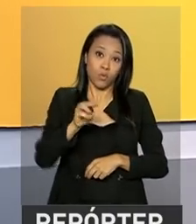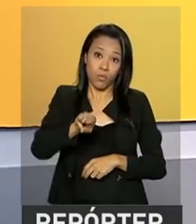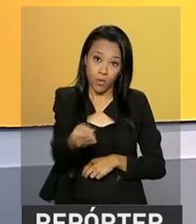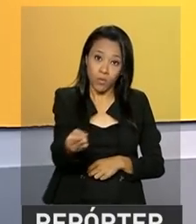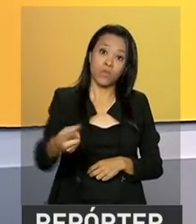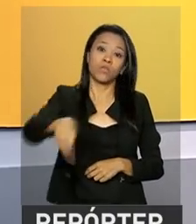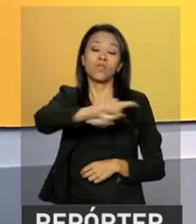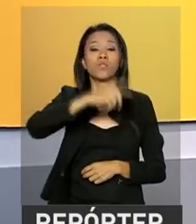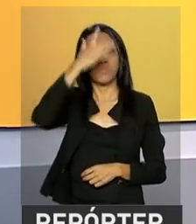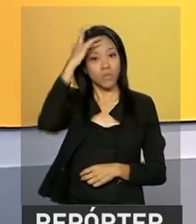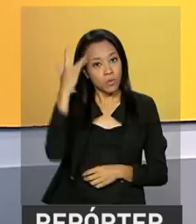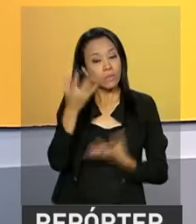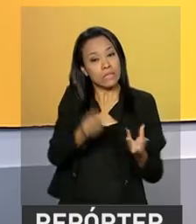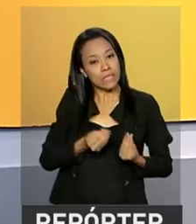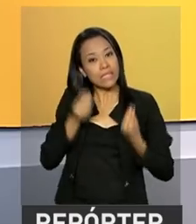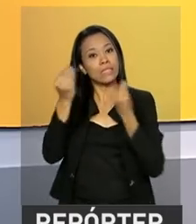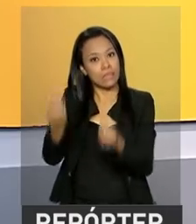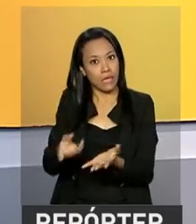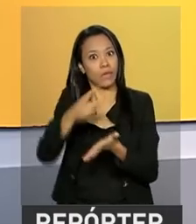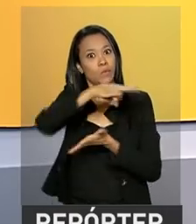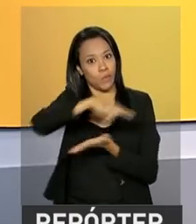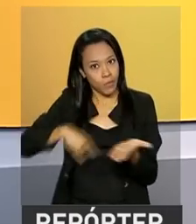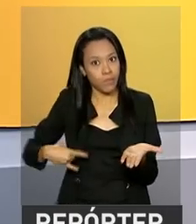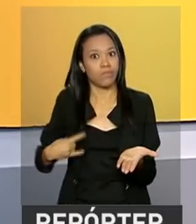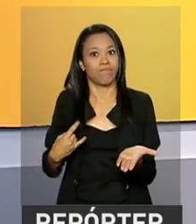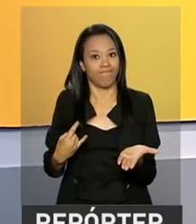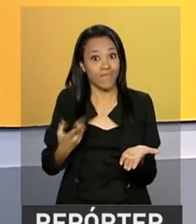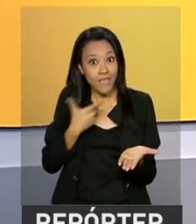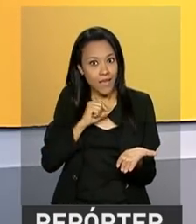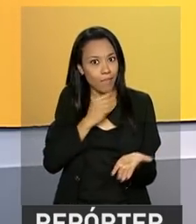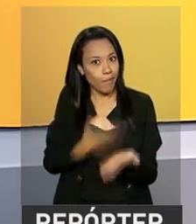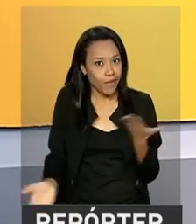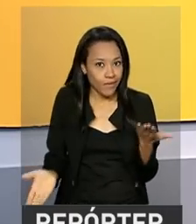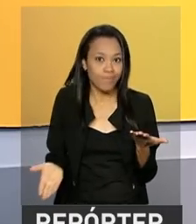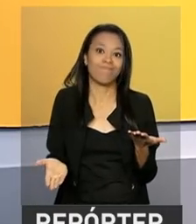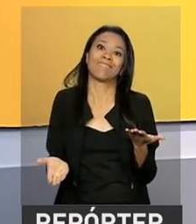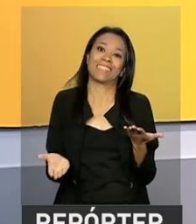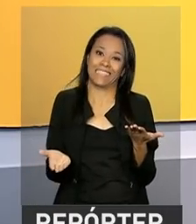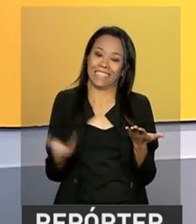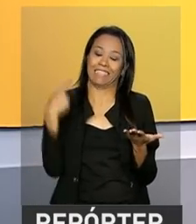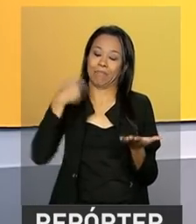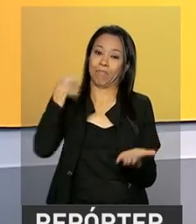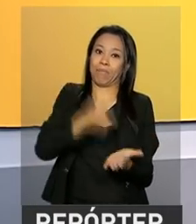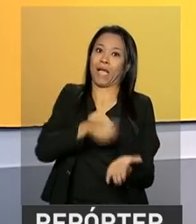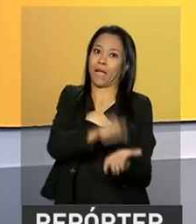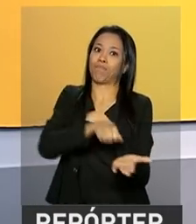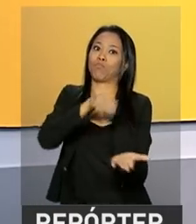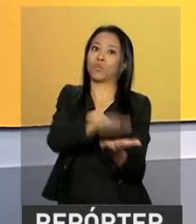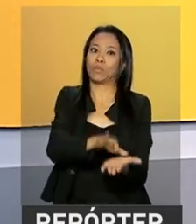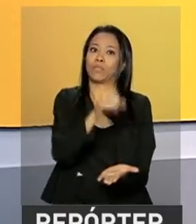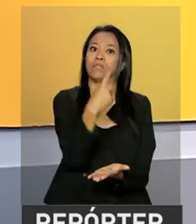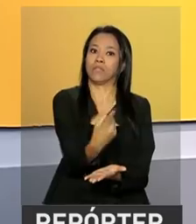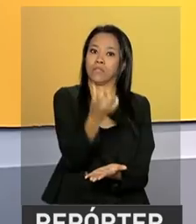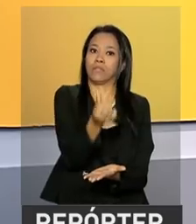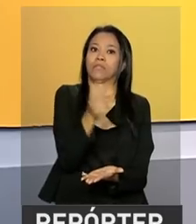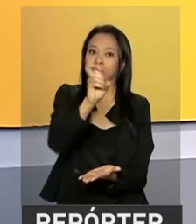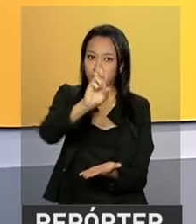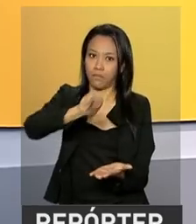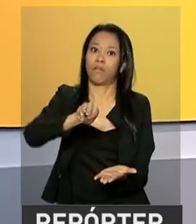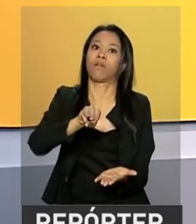contribuintes entreguem o documento quem perder o prazo pode pagar multa mínima de r$165